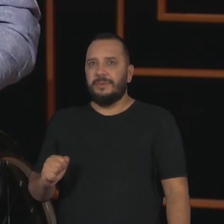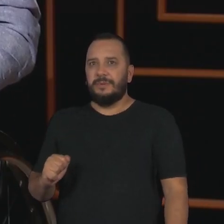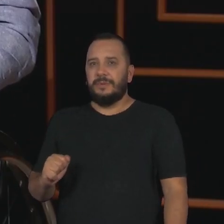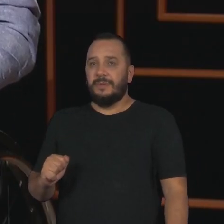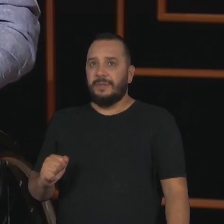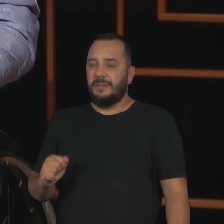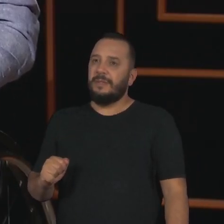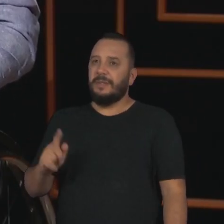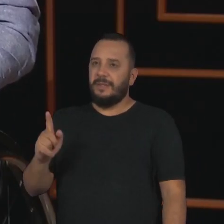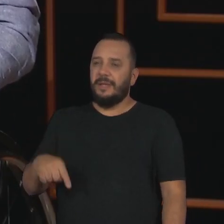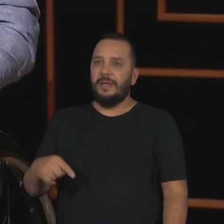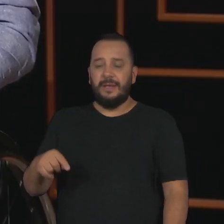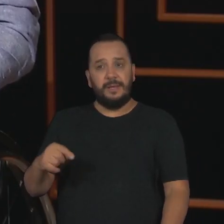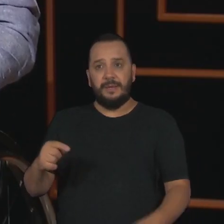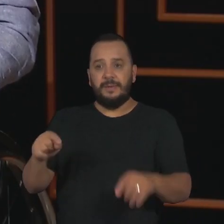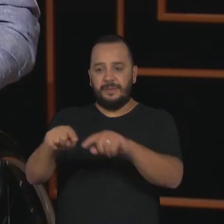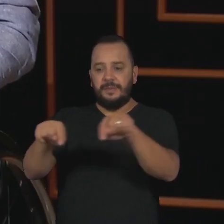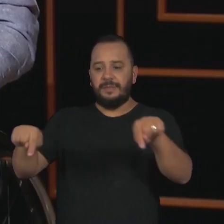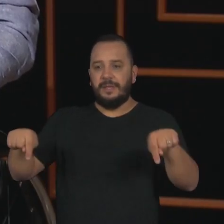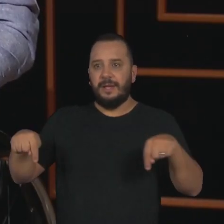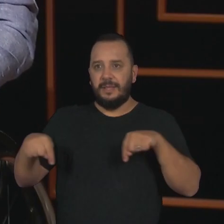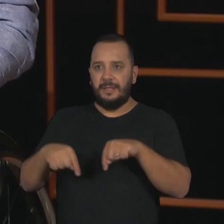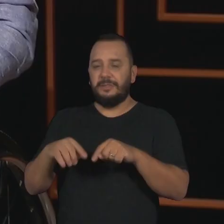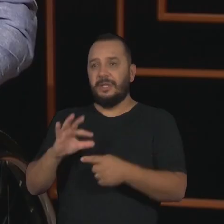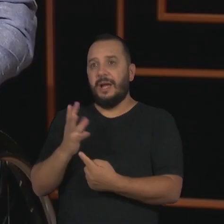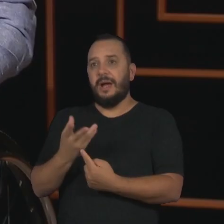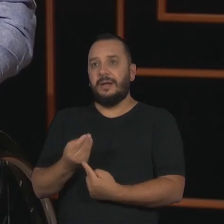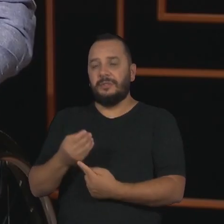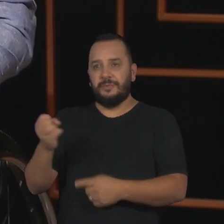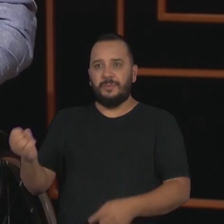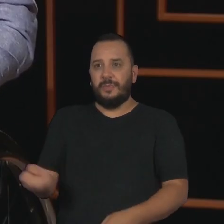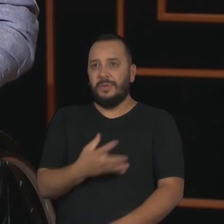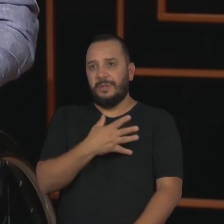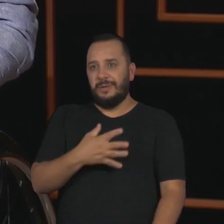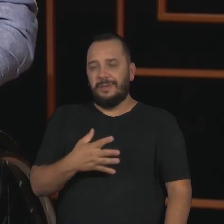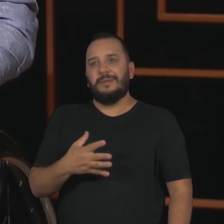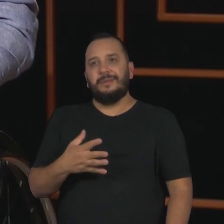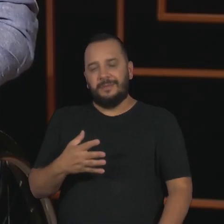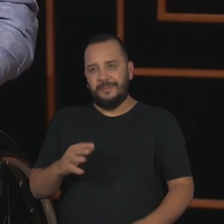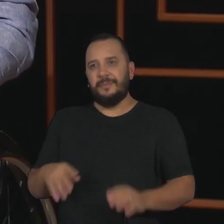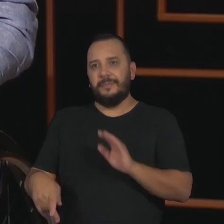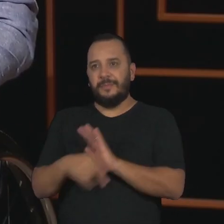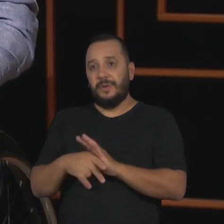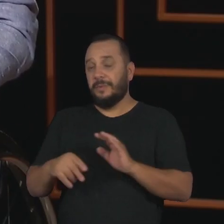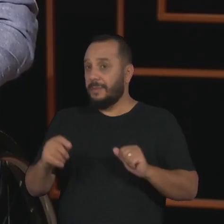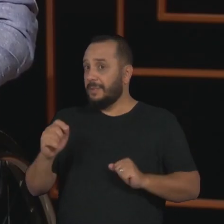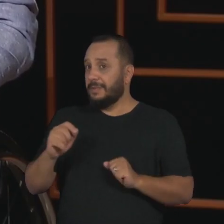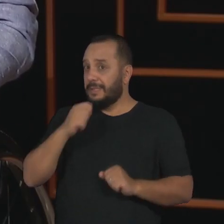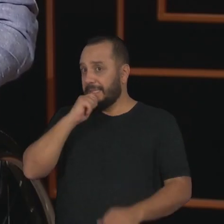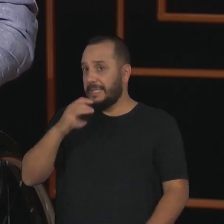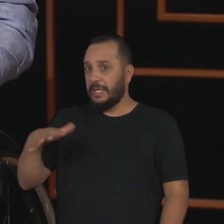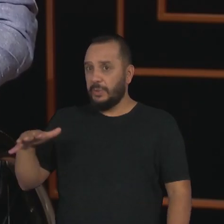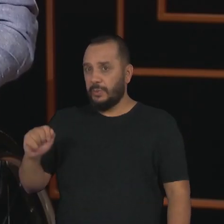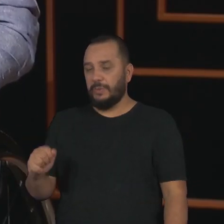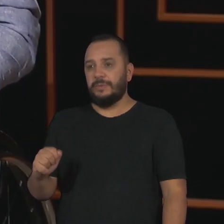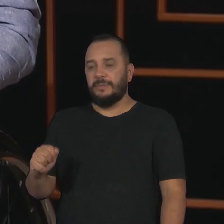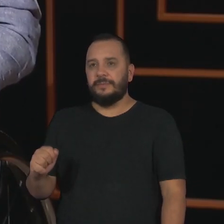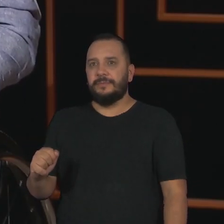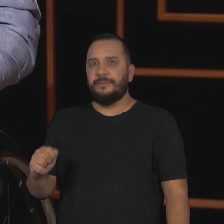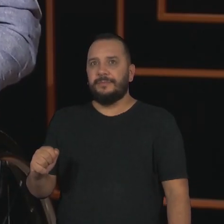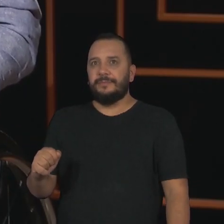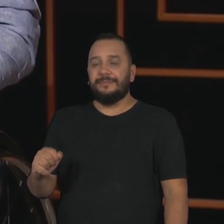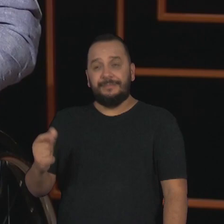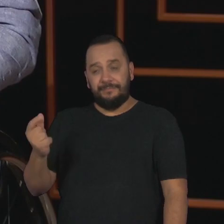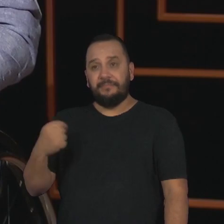primeiro salão de arte moderna de Santos, e que eu ganho